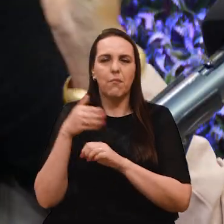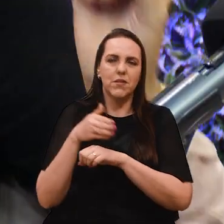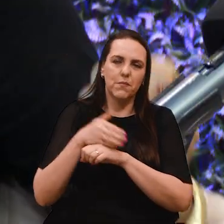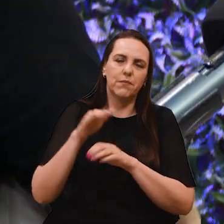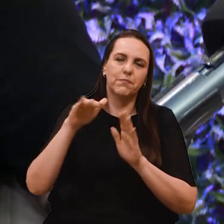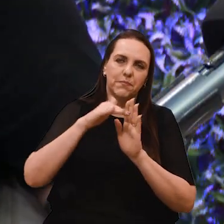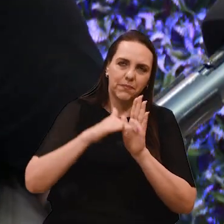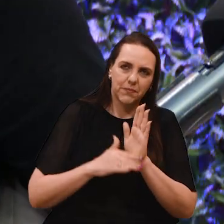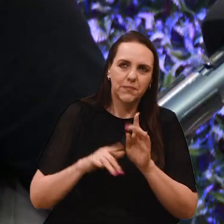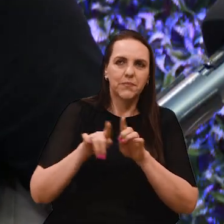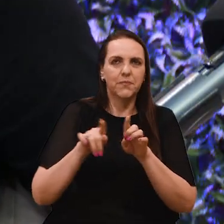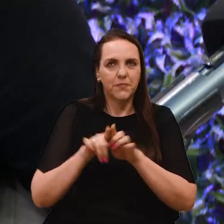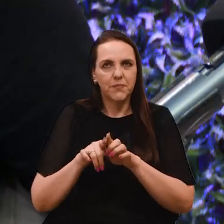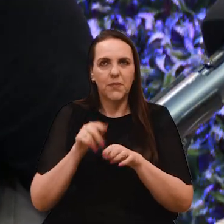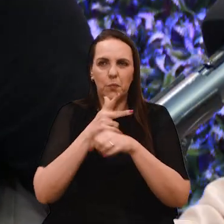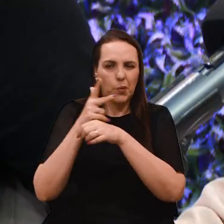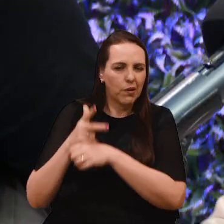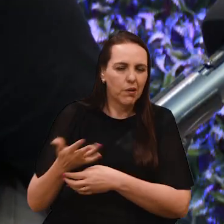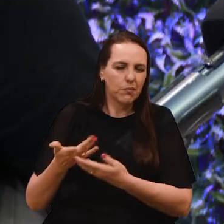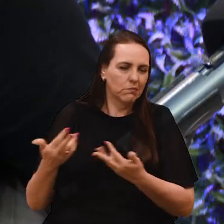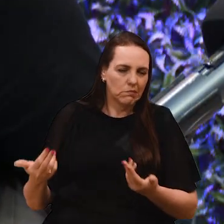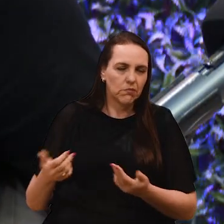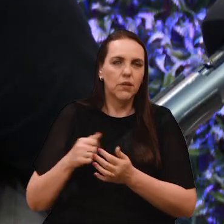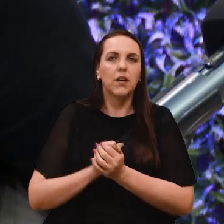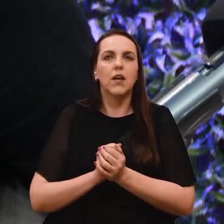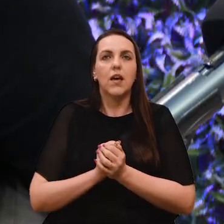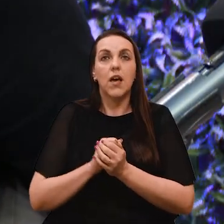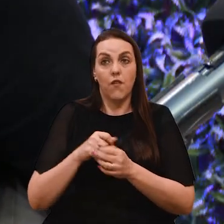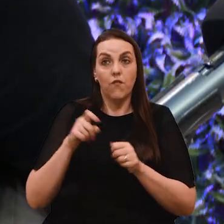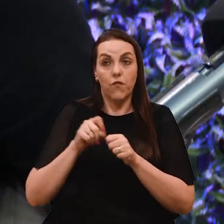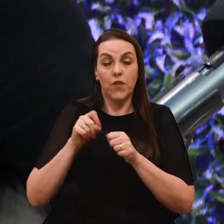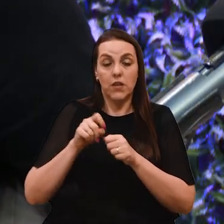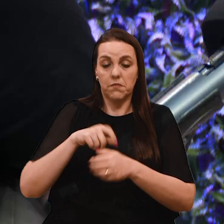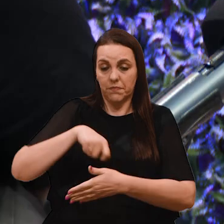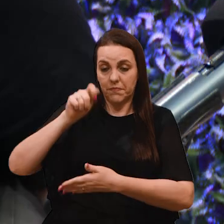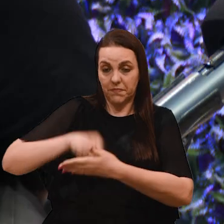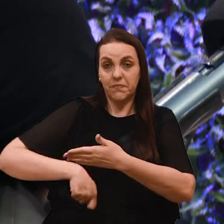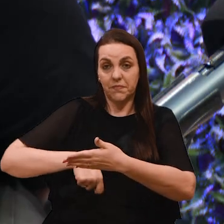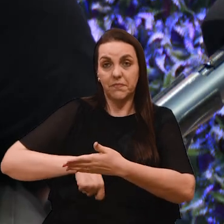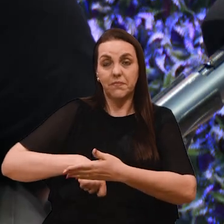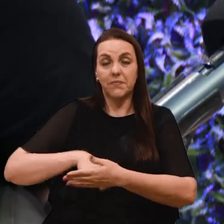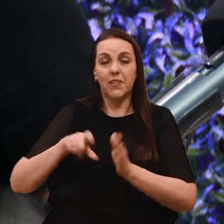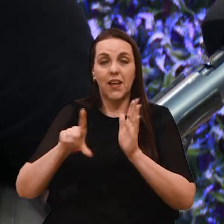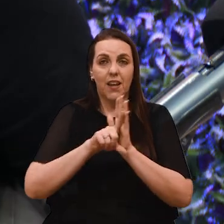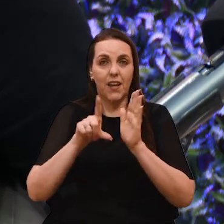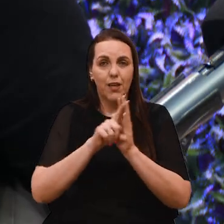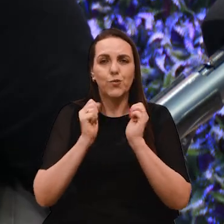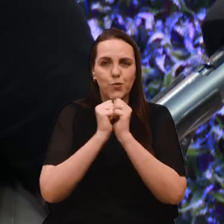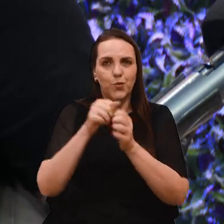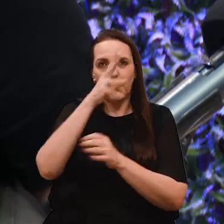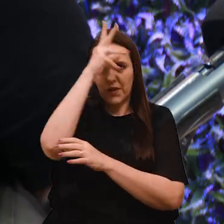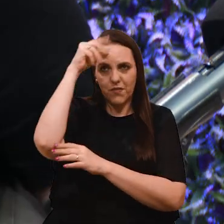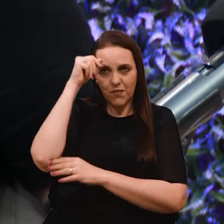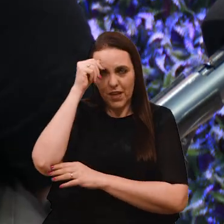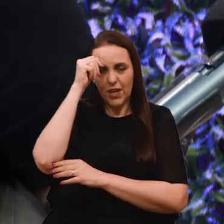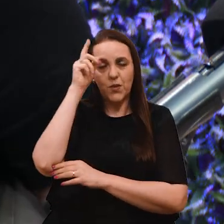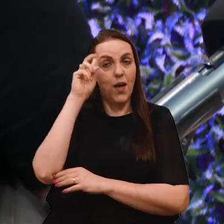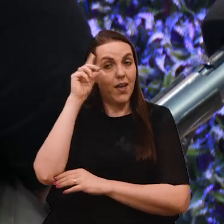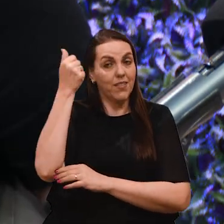junto sancionar a lei com o prefeito, eu botei na exposição de motivos que a ideia foi dessa aluna, da escola